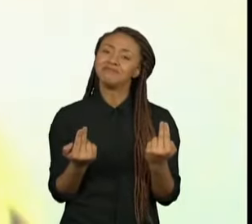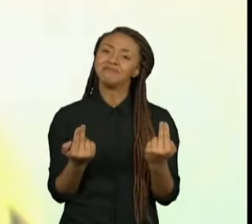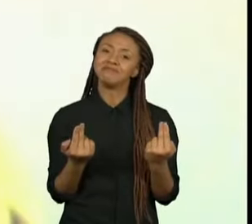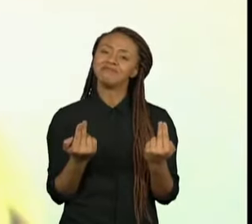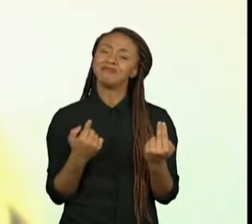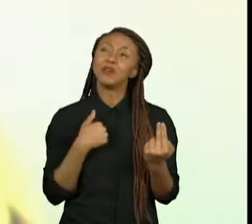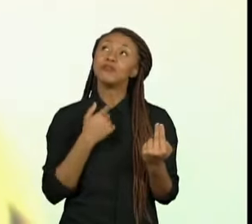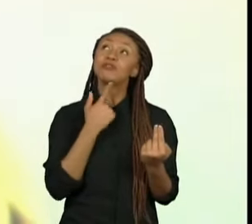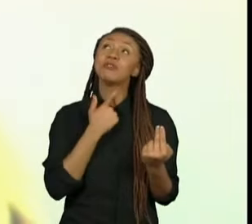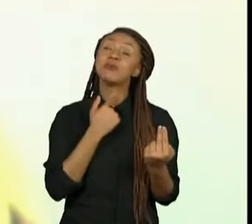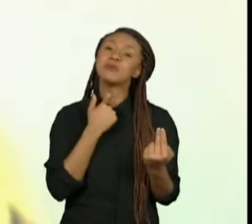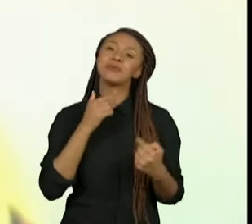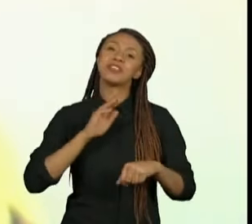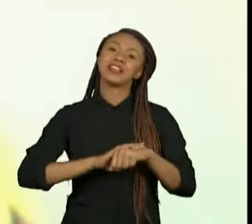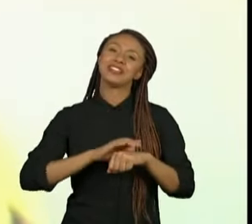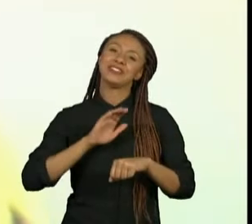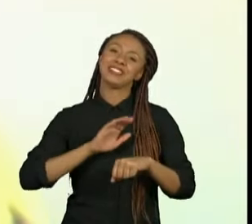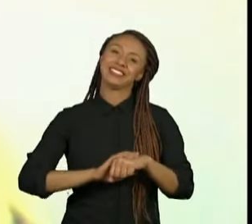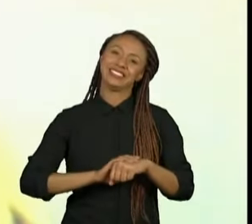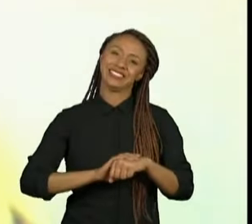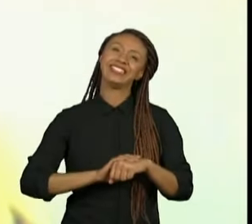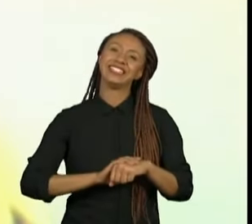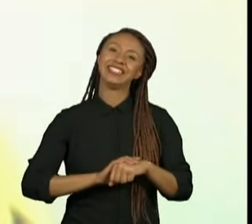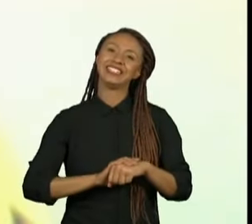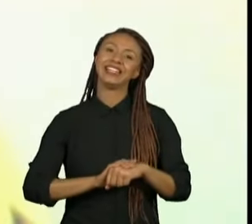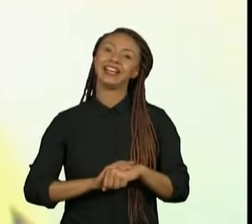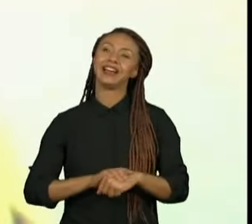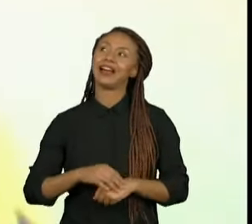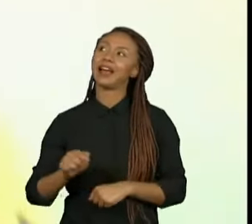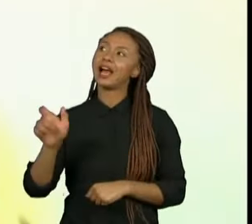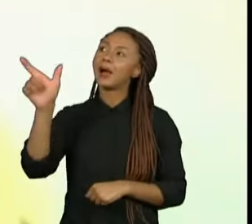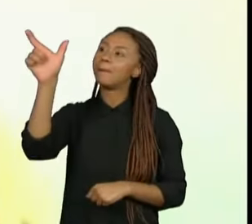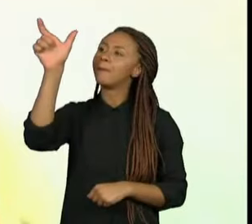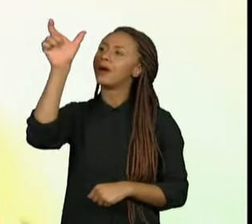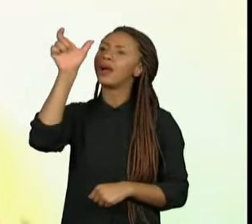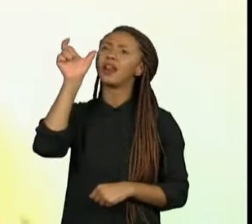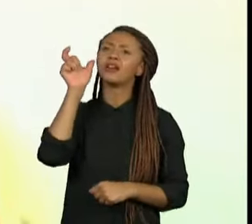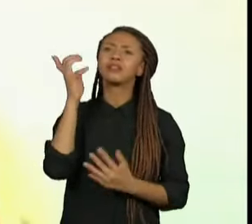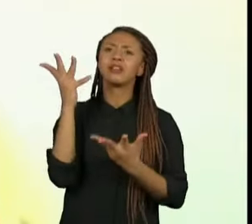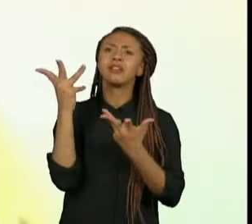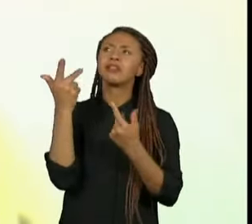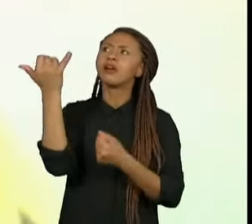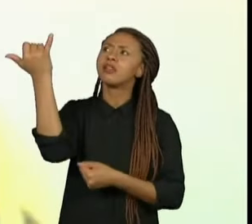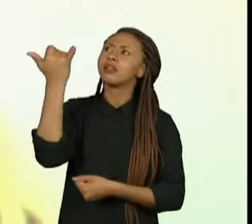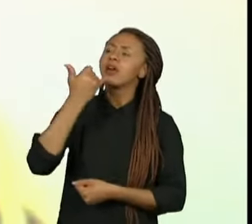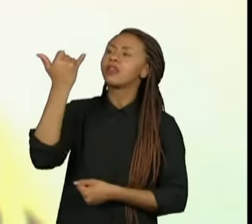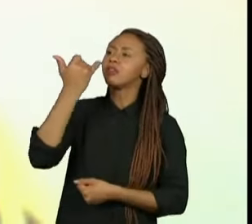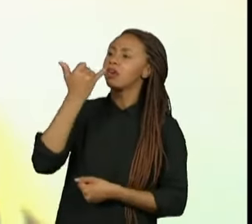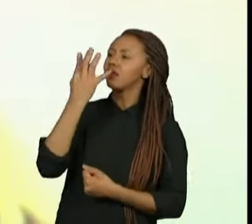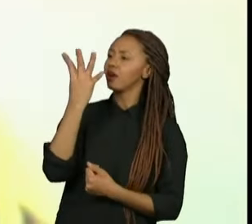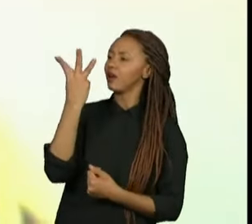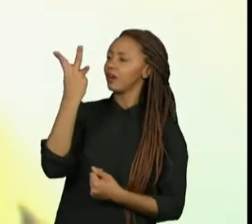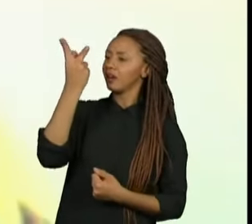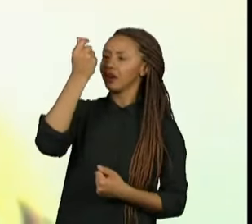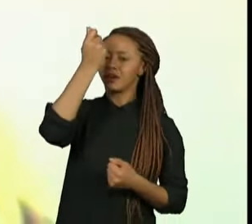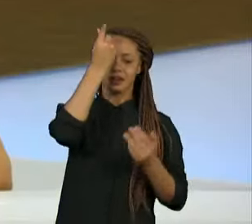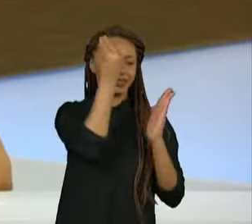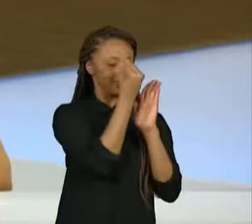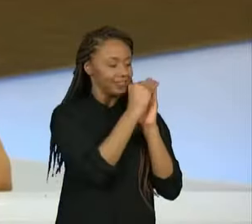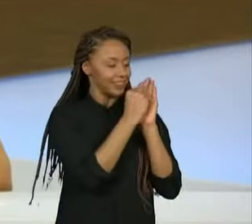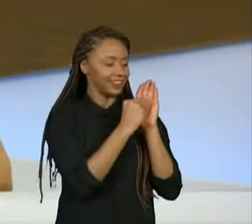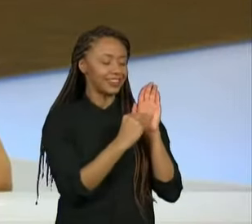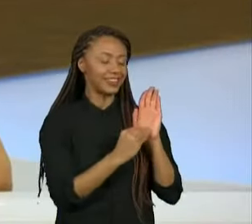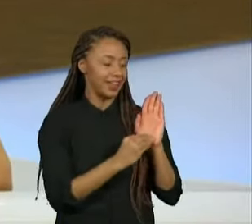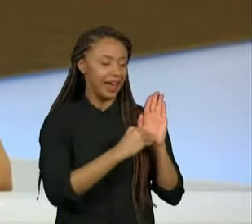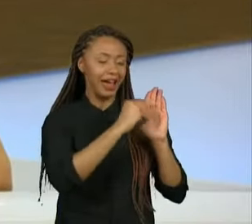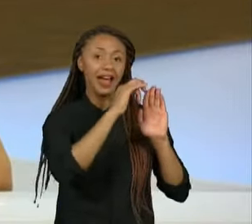Eu queria realmente transportar essa riqueza da oralidade para a escrita. Mas